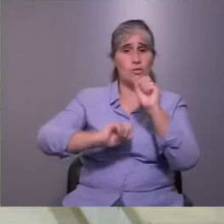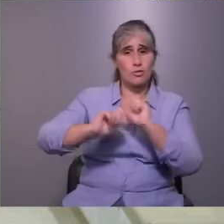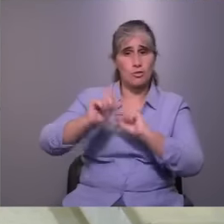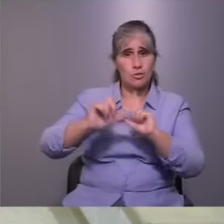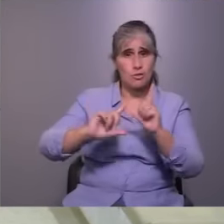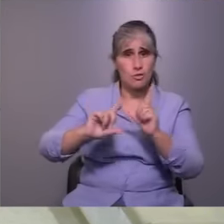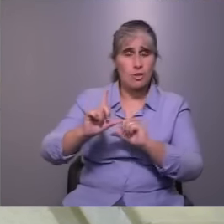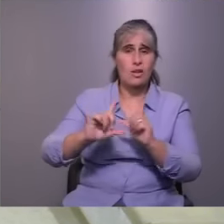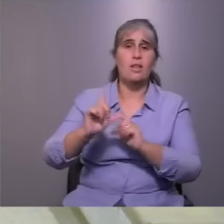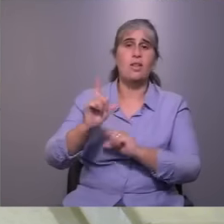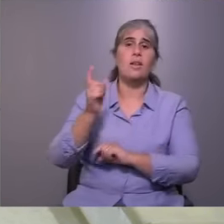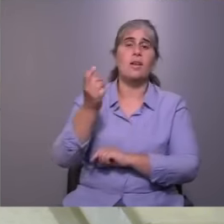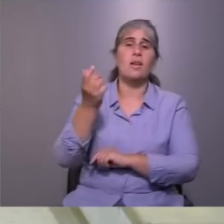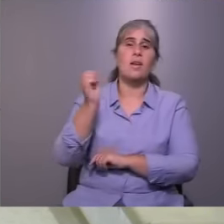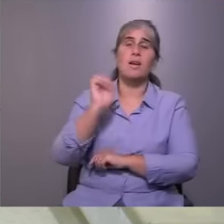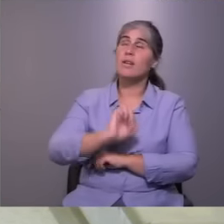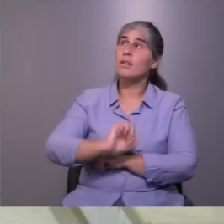Salve,